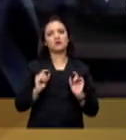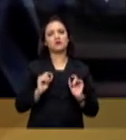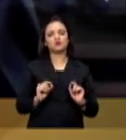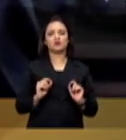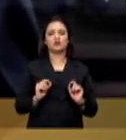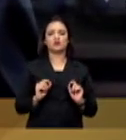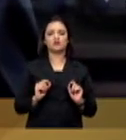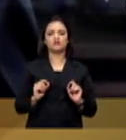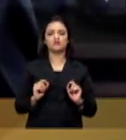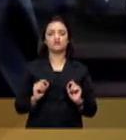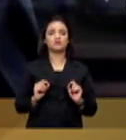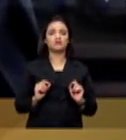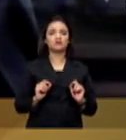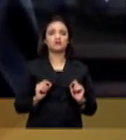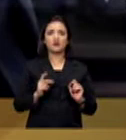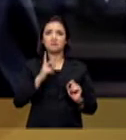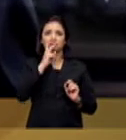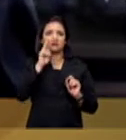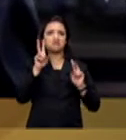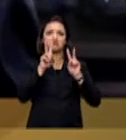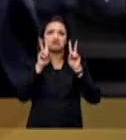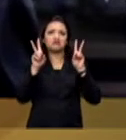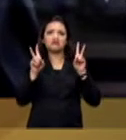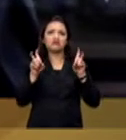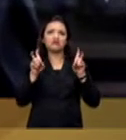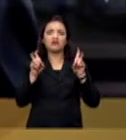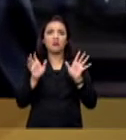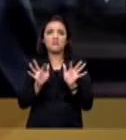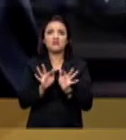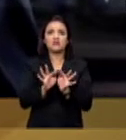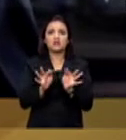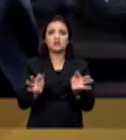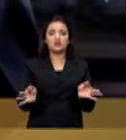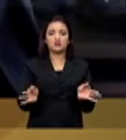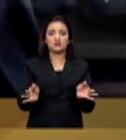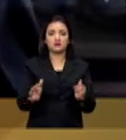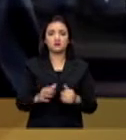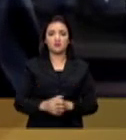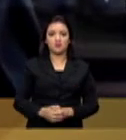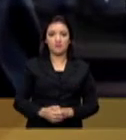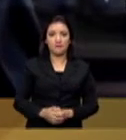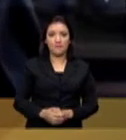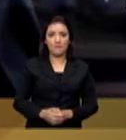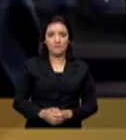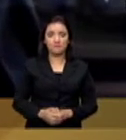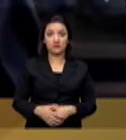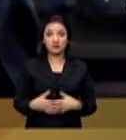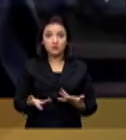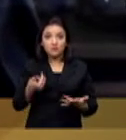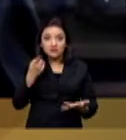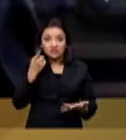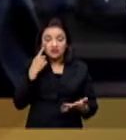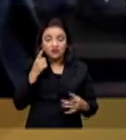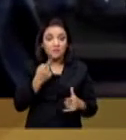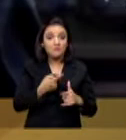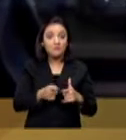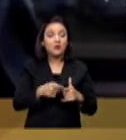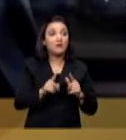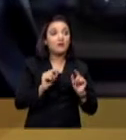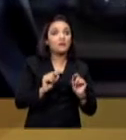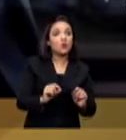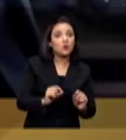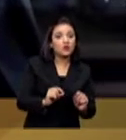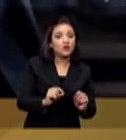é relativamente simples no diagnóstico de qual é o problema e que envolve